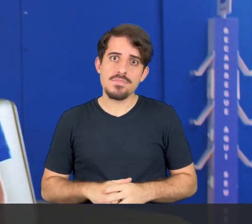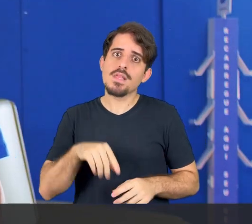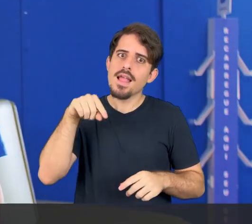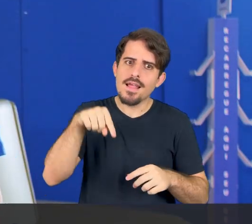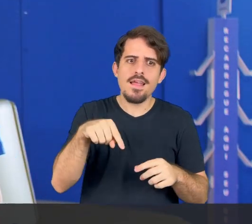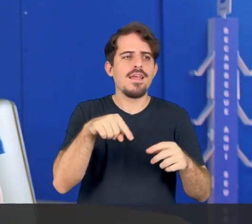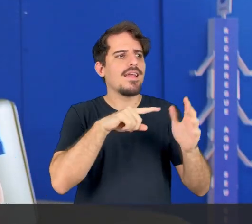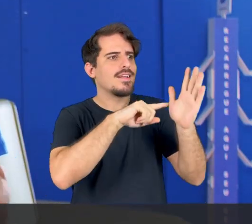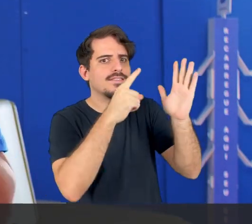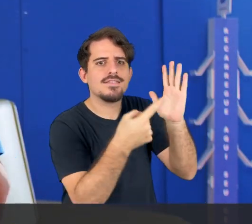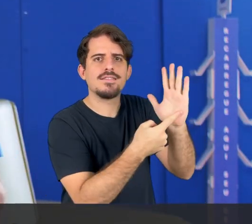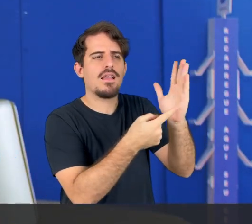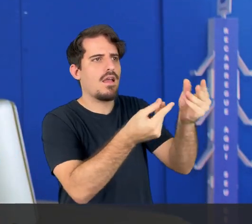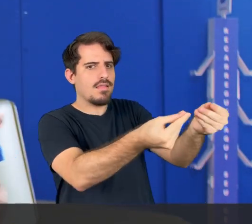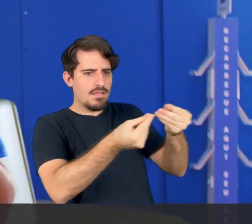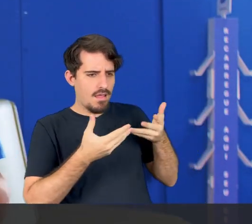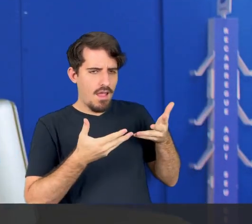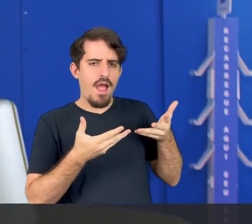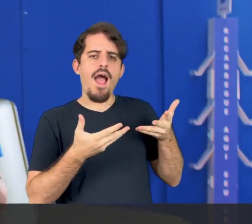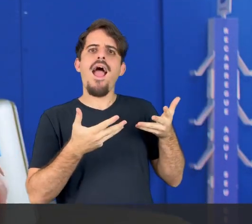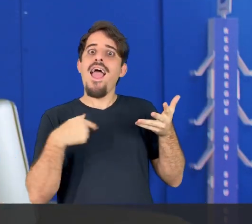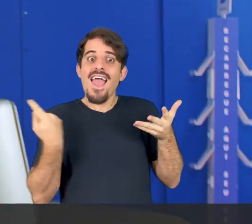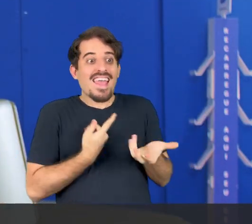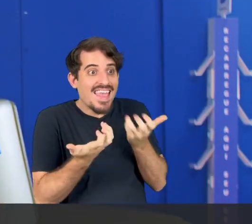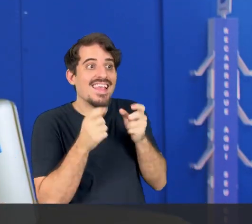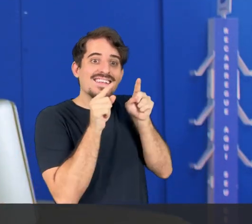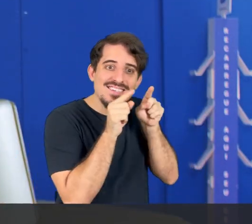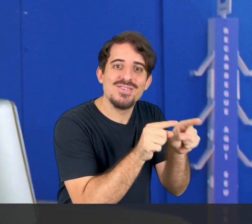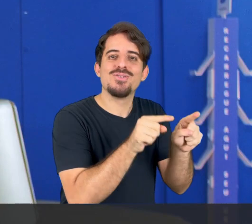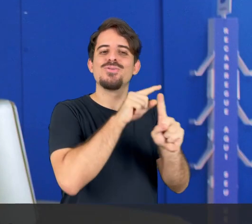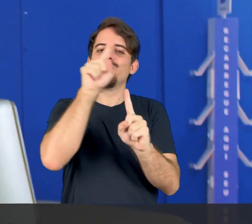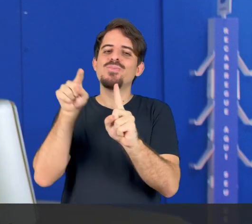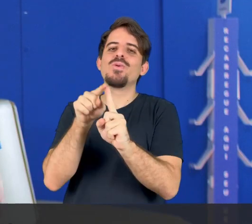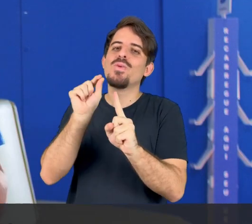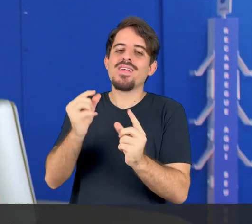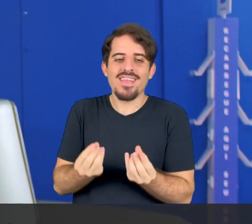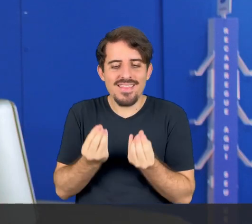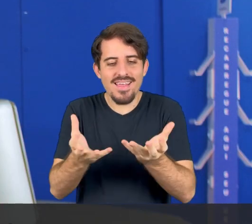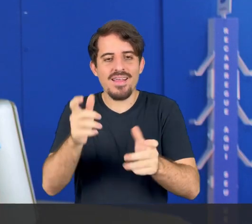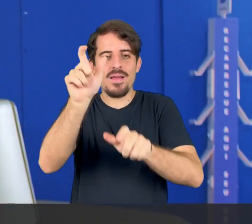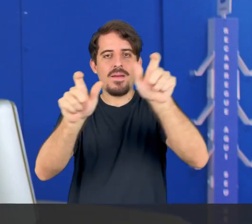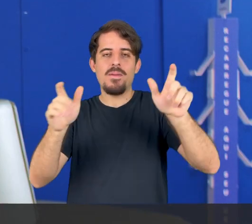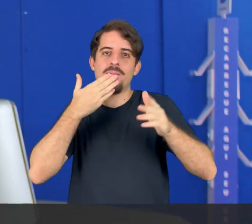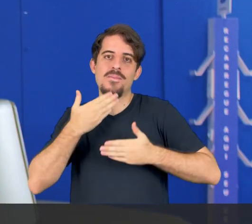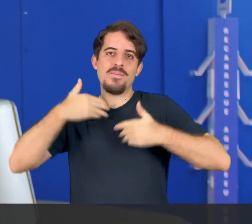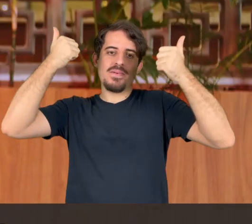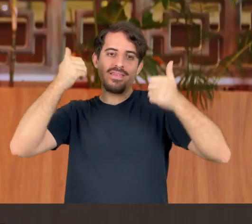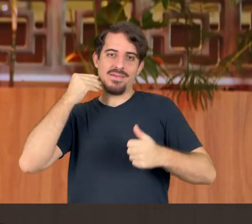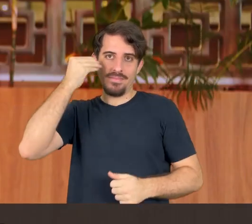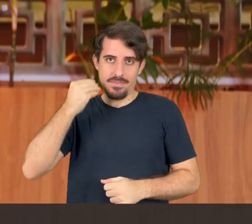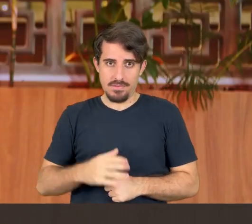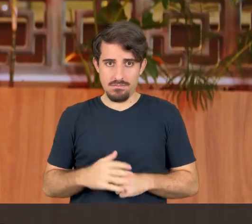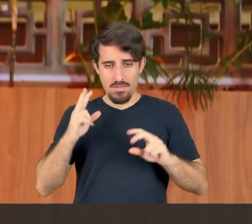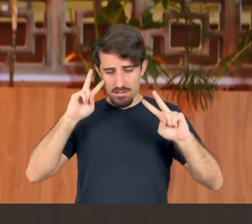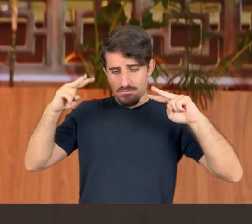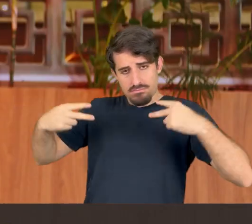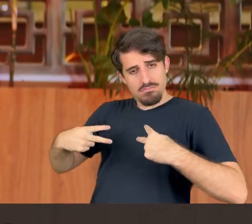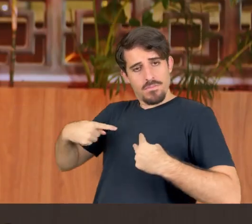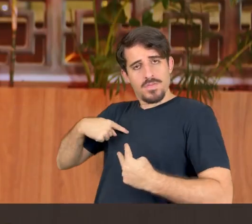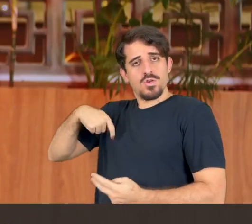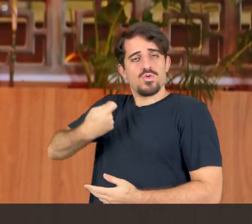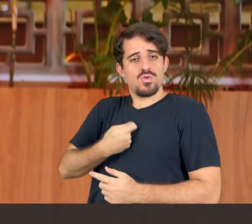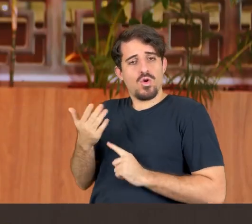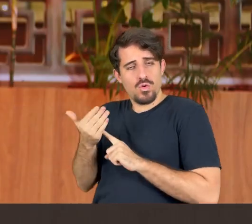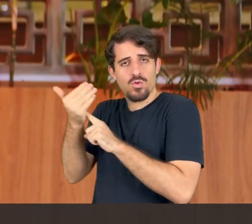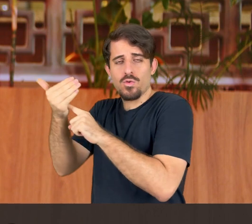cliente. Então essa parceria nos trouxe aquilo que a gente queria, que é proporcionar a melhor experiência. E eu identifiquei que a gente